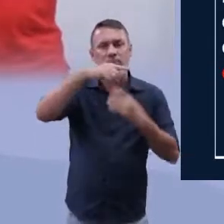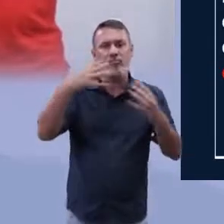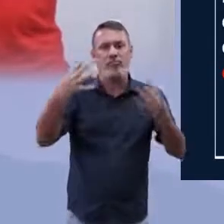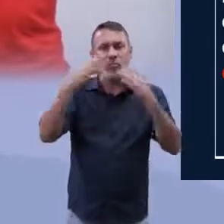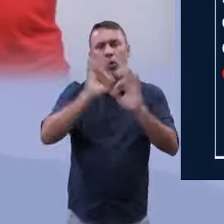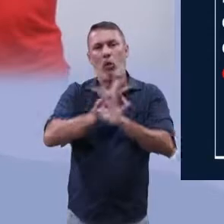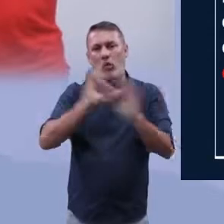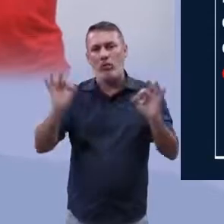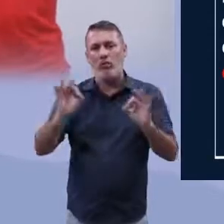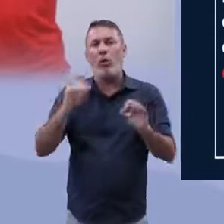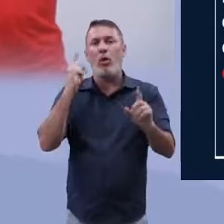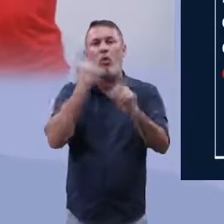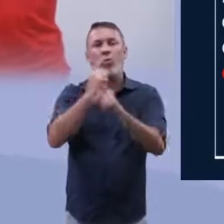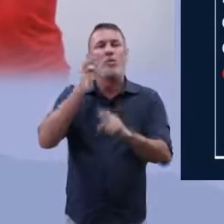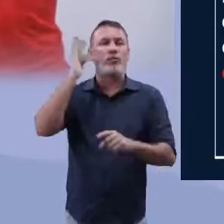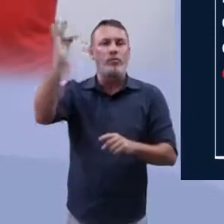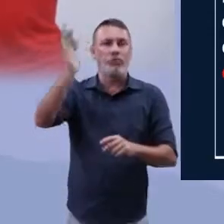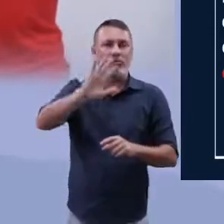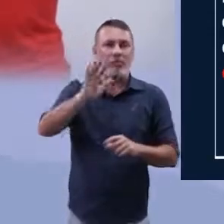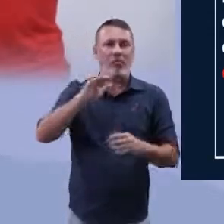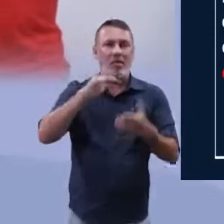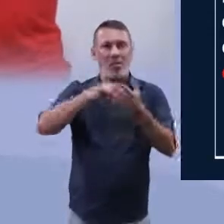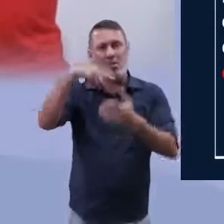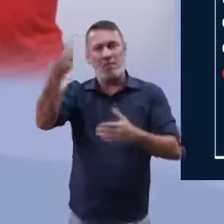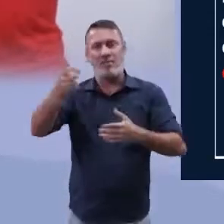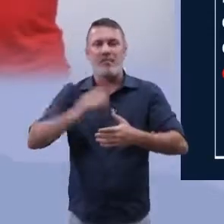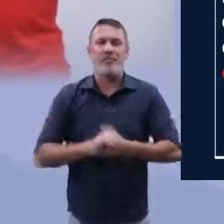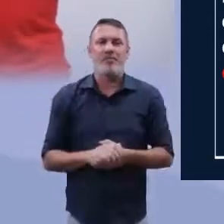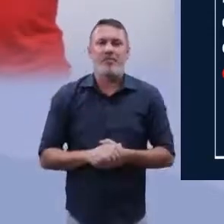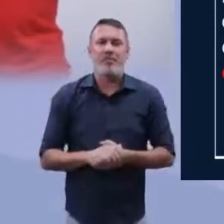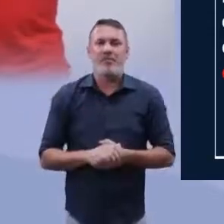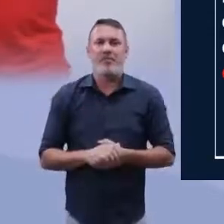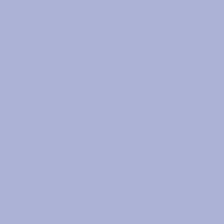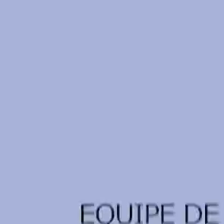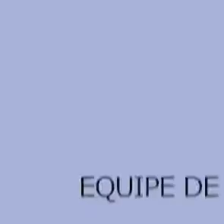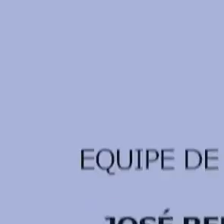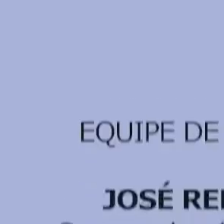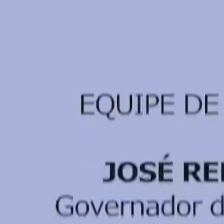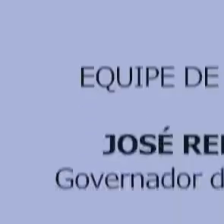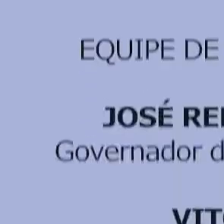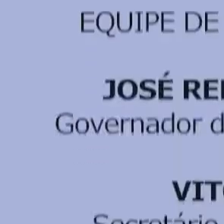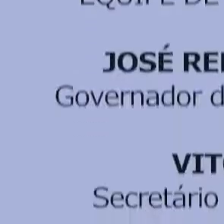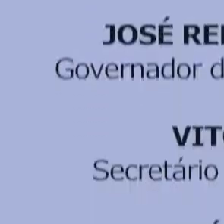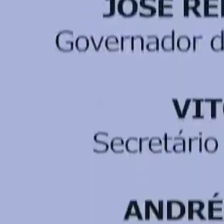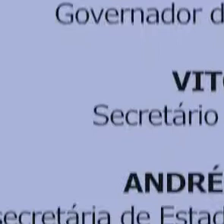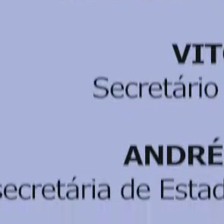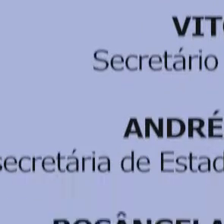obrigado. Foi sensacional e a gente se vê por aí. Valeu, até mais.